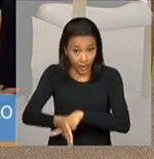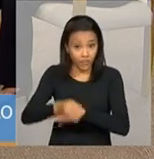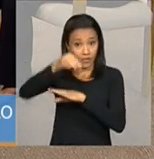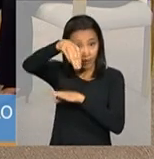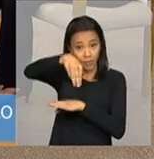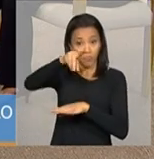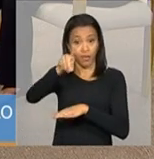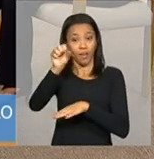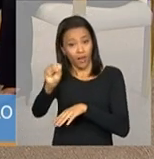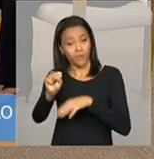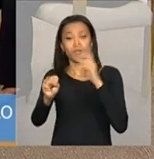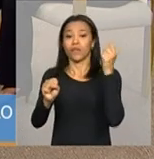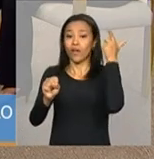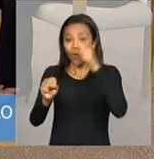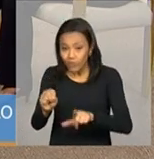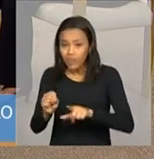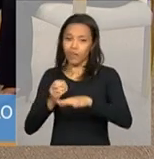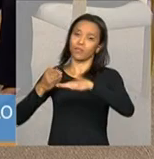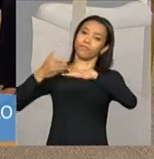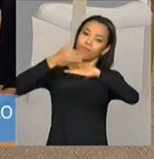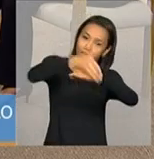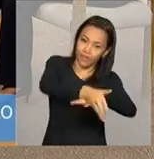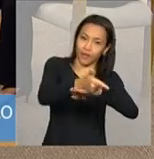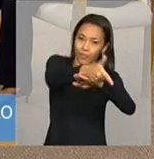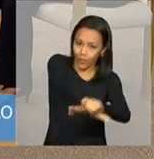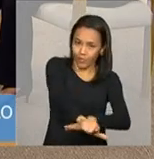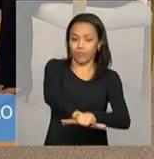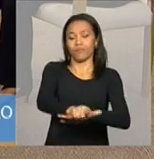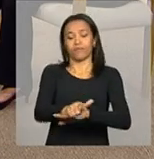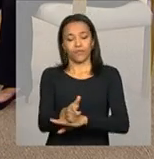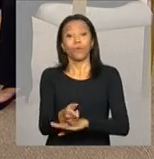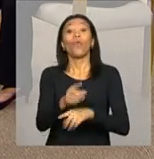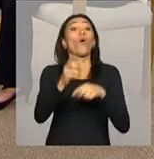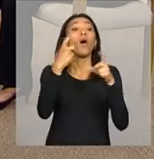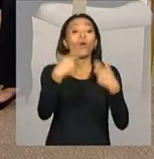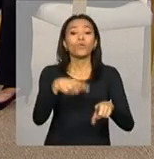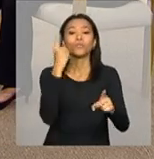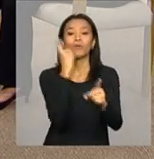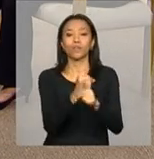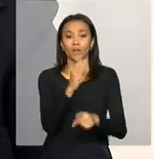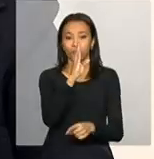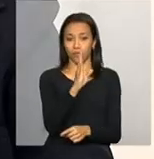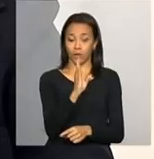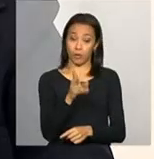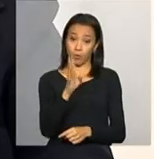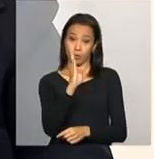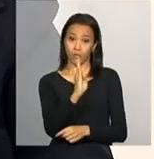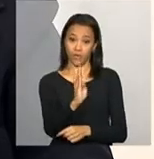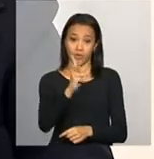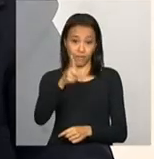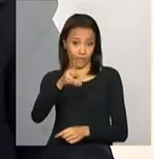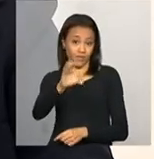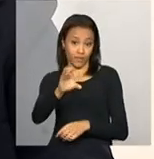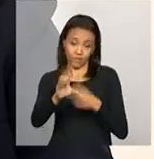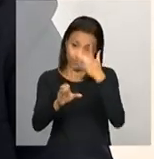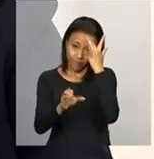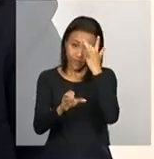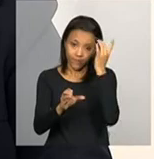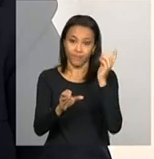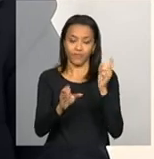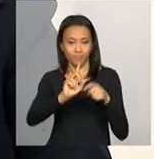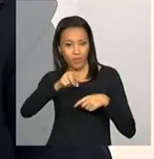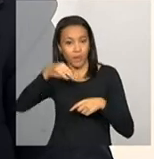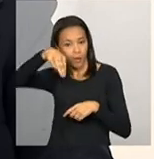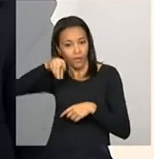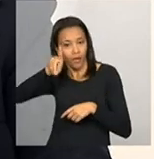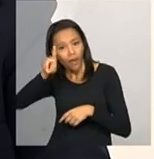da assistência social, logo se identifica onde está o BPC e as informações sobre o BPC Trabalho. Então, está